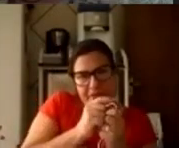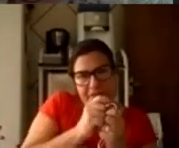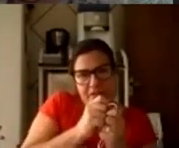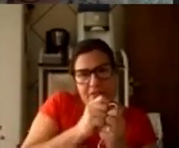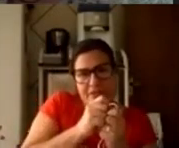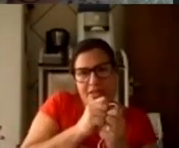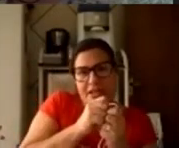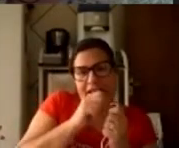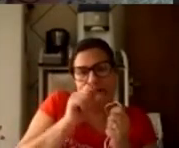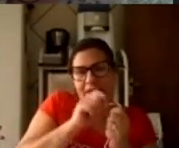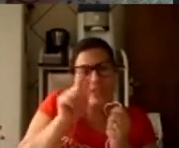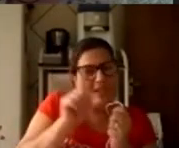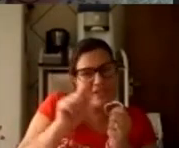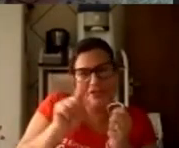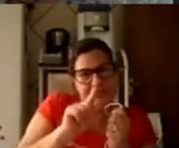concluir então, né? Pode.